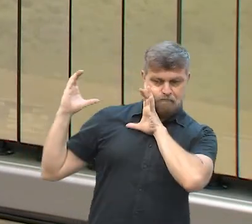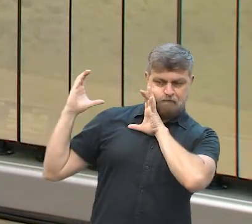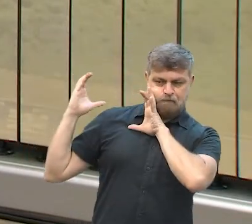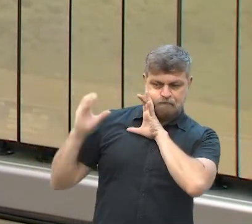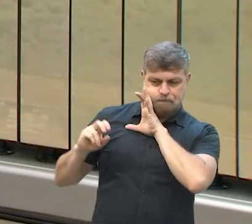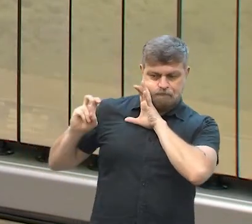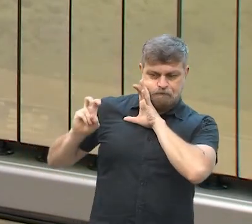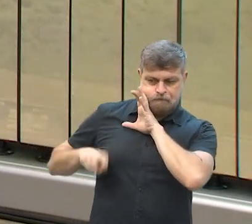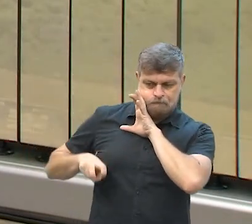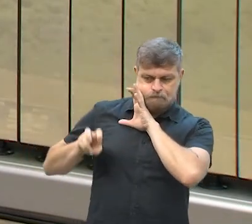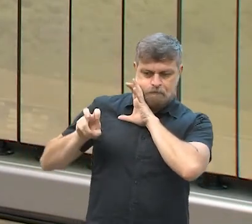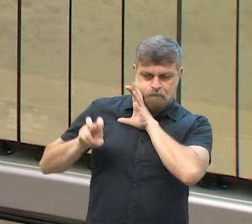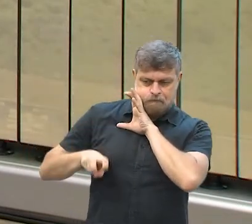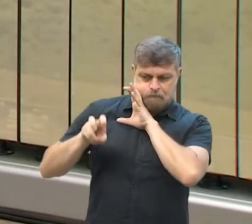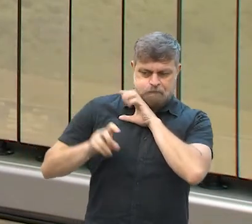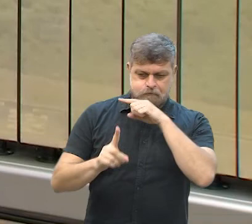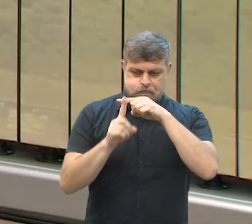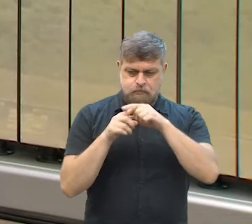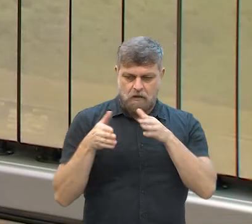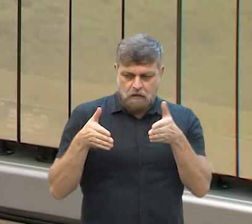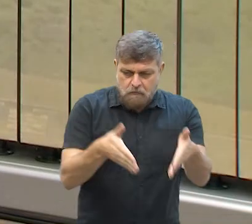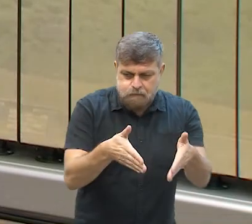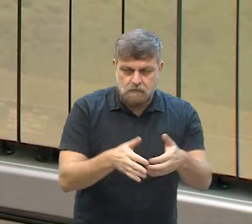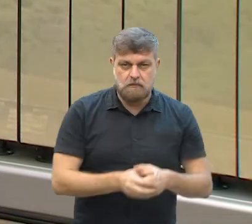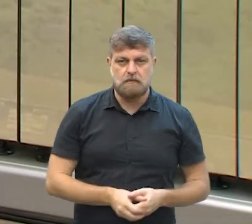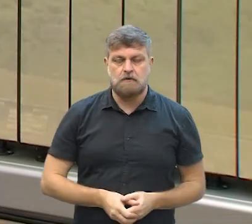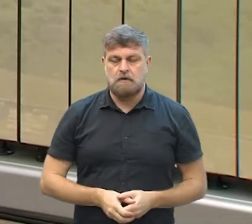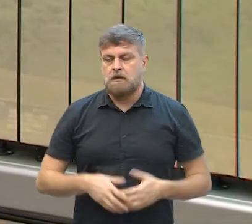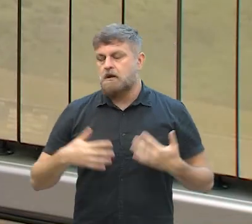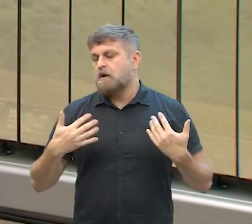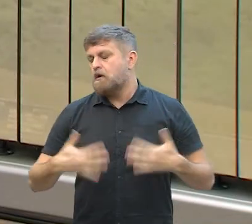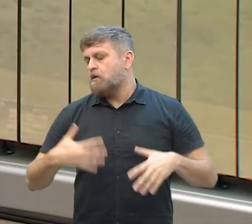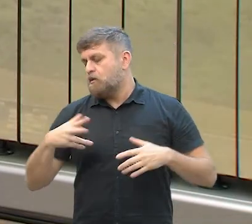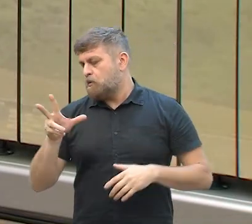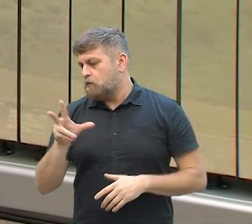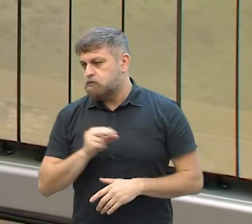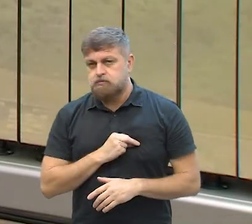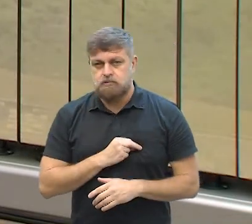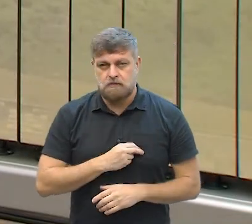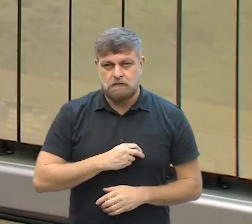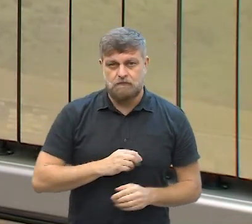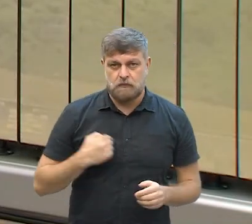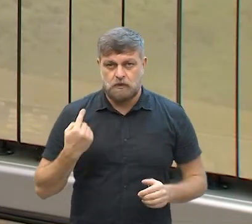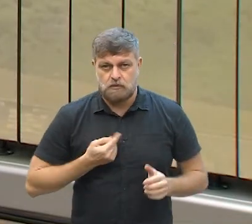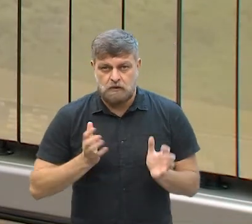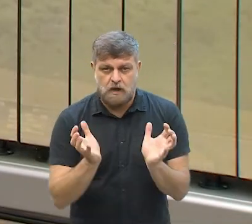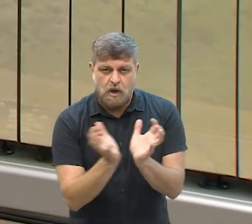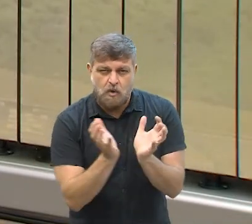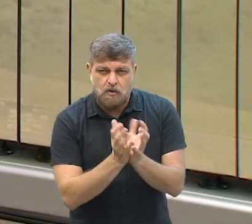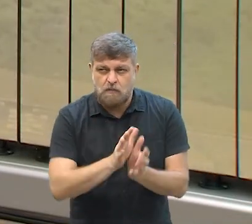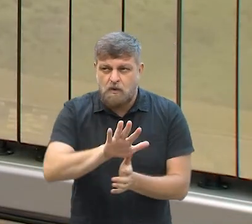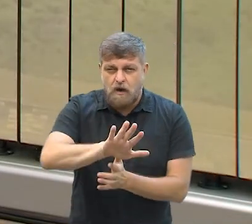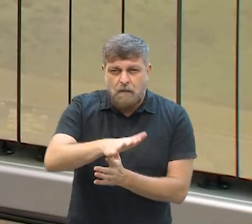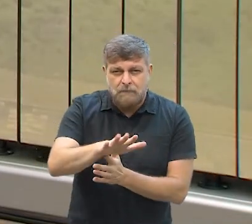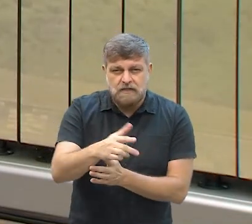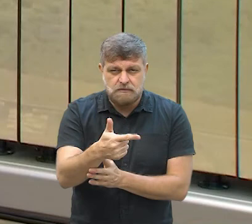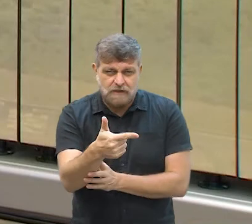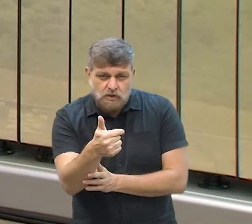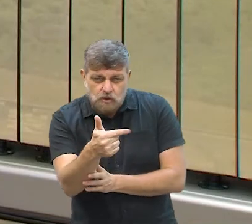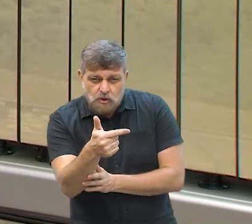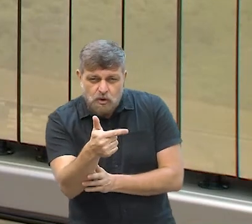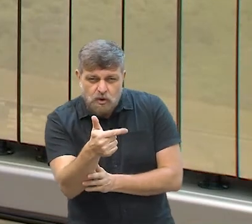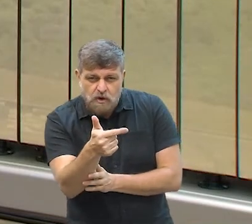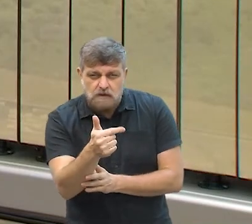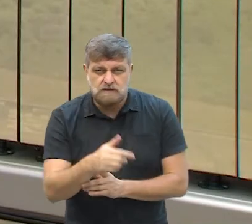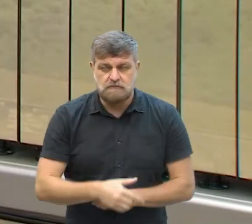seríamos, né, responsáveis por isso, e a academia inteira se envolveu, né? Sim. E nós especificamente, era um grupo de, acho que 12,